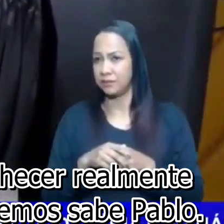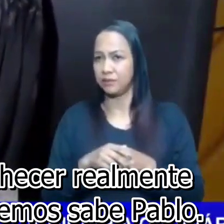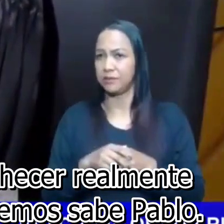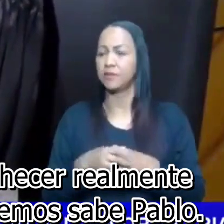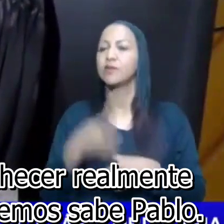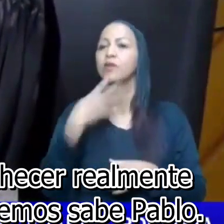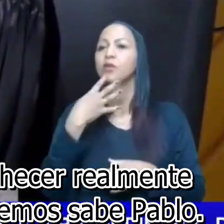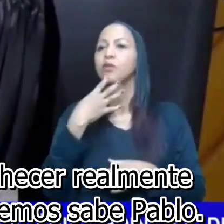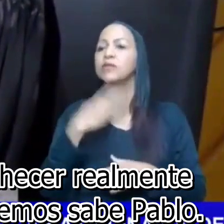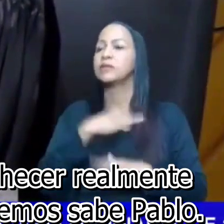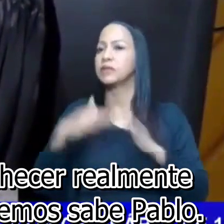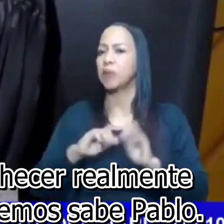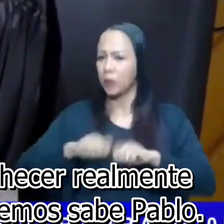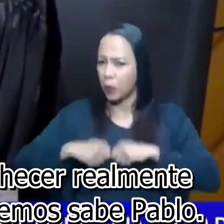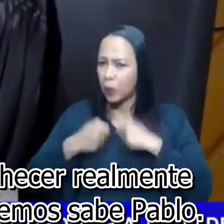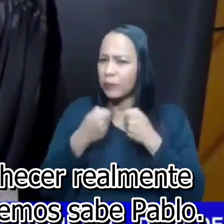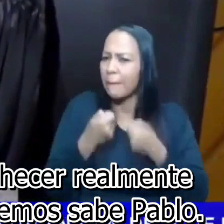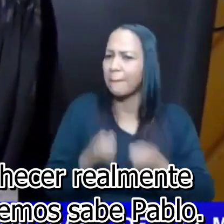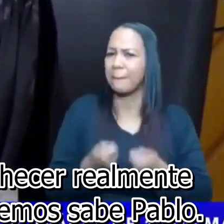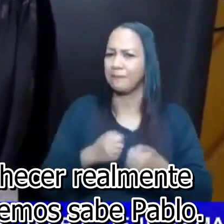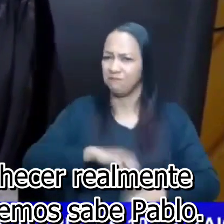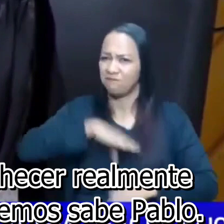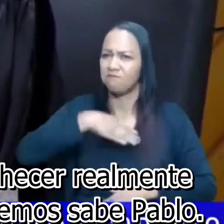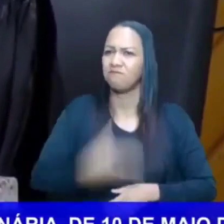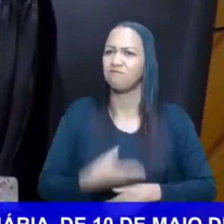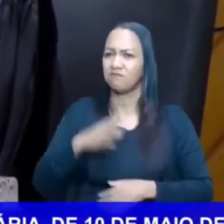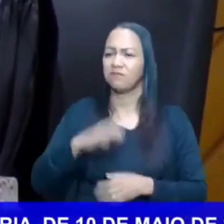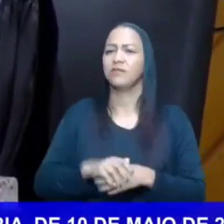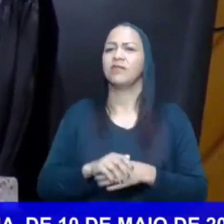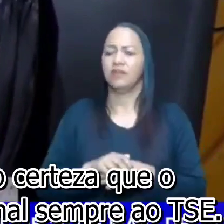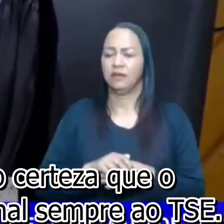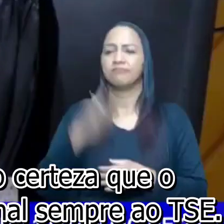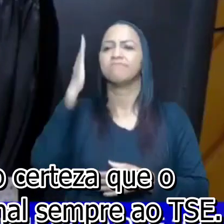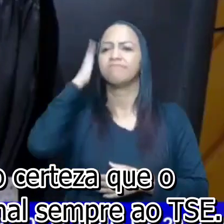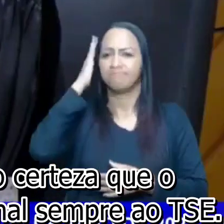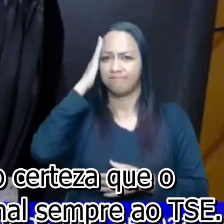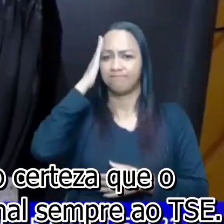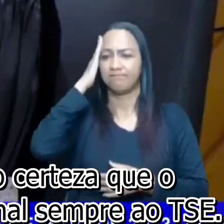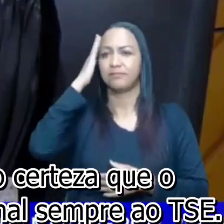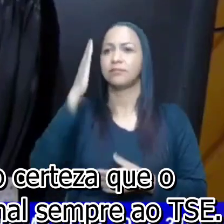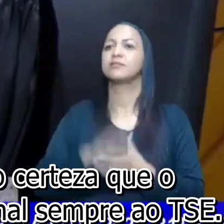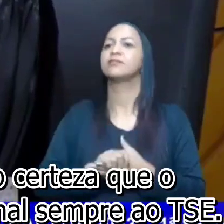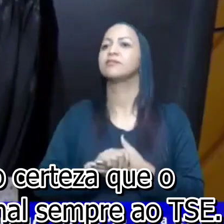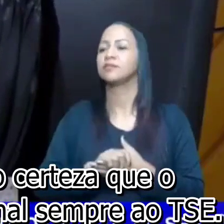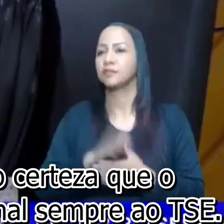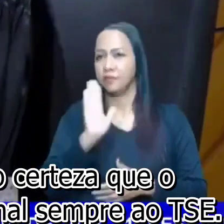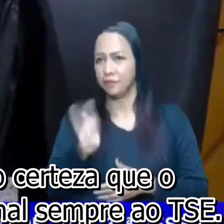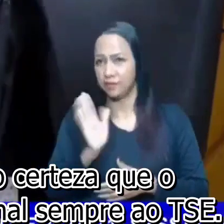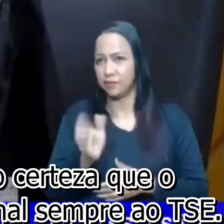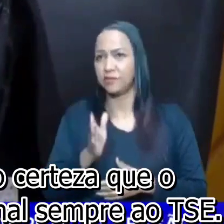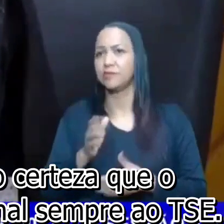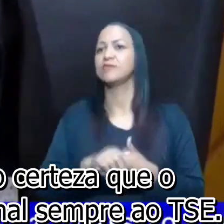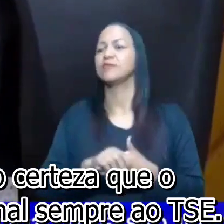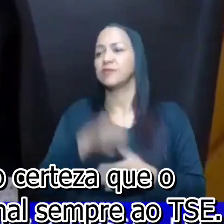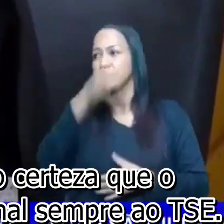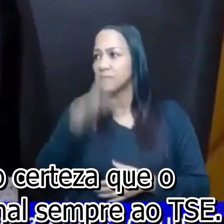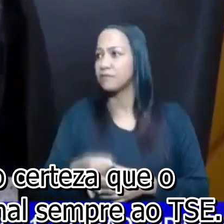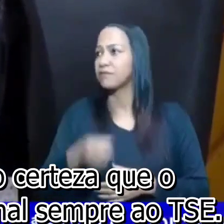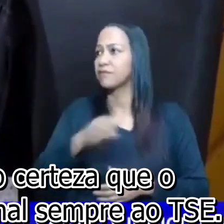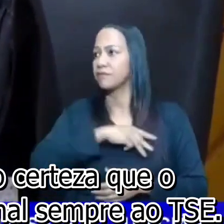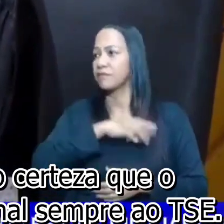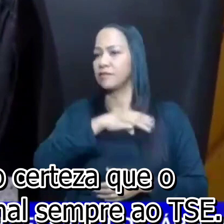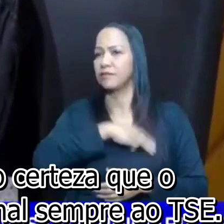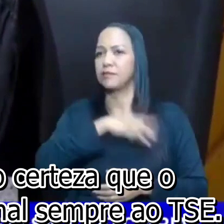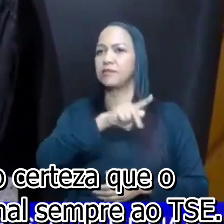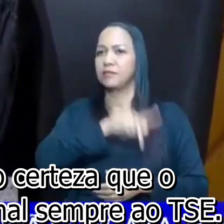conhecer realmente todo o empenho do doutor Pablo, isso nós reconhecemos, sabe, Pablo? De fato, a jurisprudência nós já afirmamos, eu tenho certeza que o Ministério Público